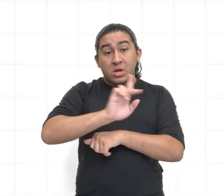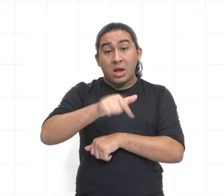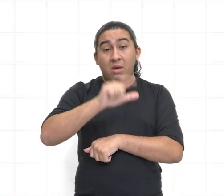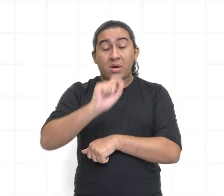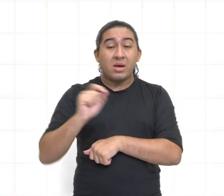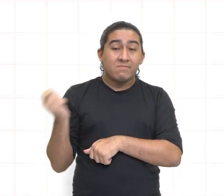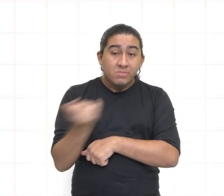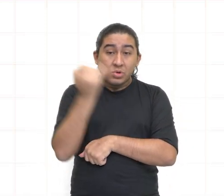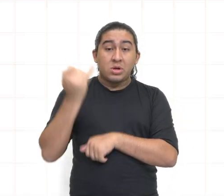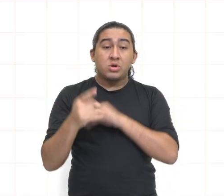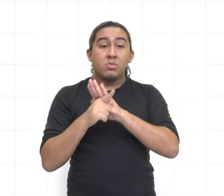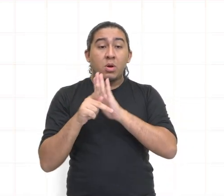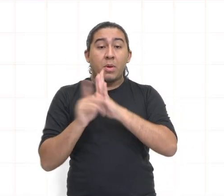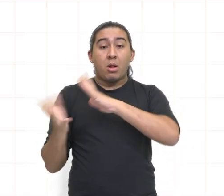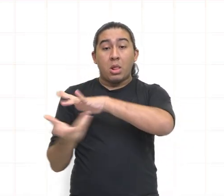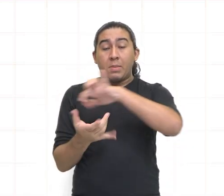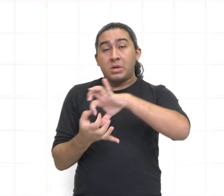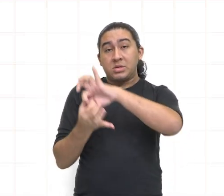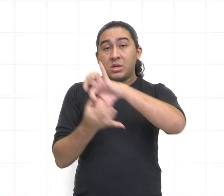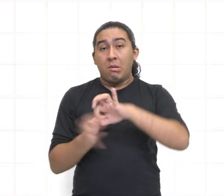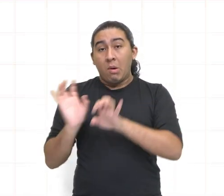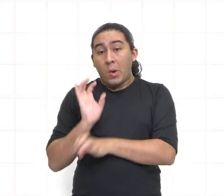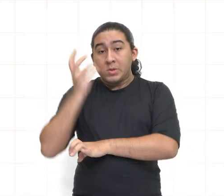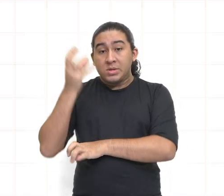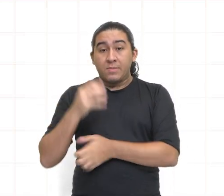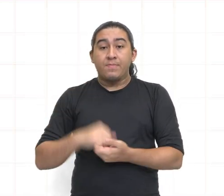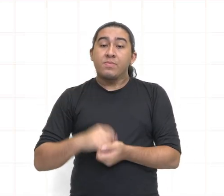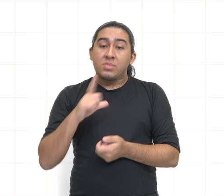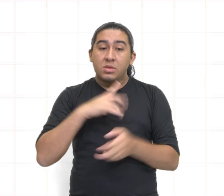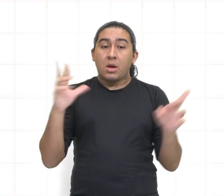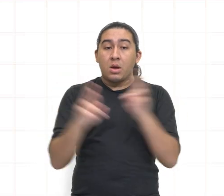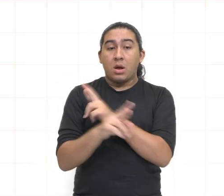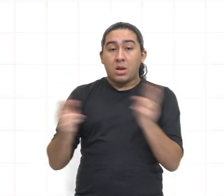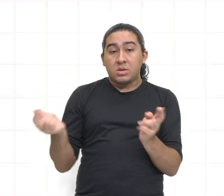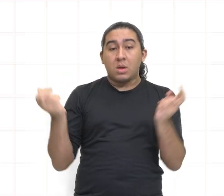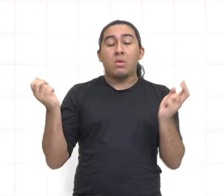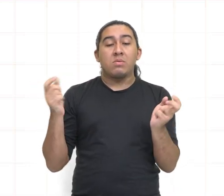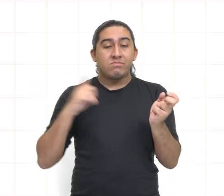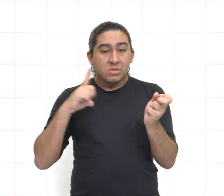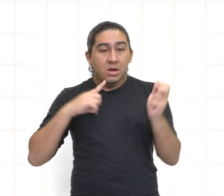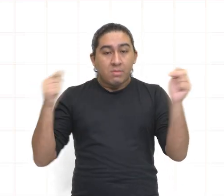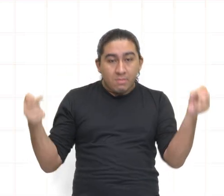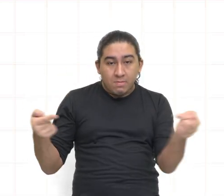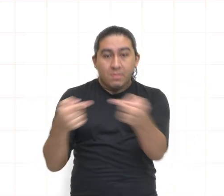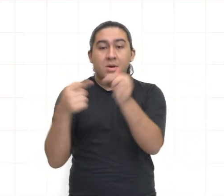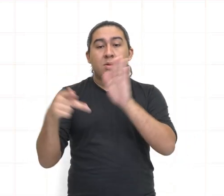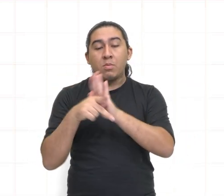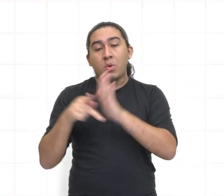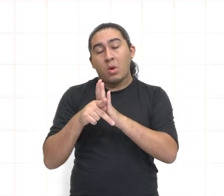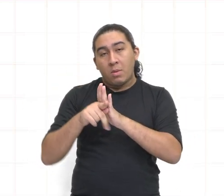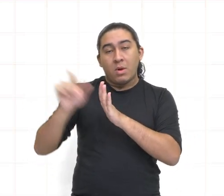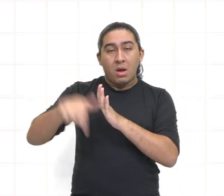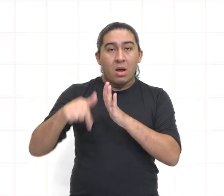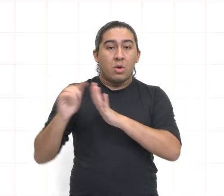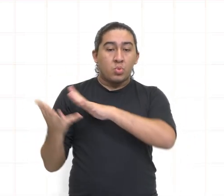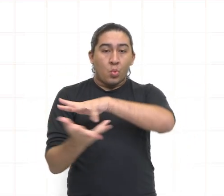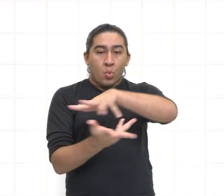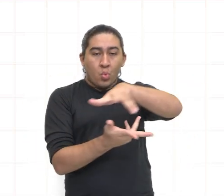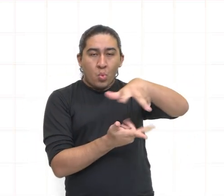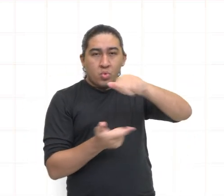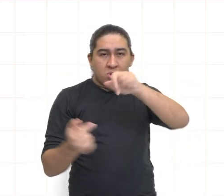para a globalização. Elas permitem a coordenação eficiente de operações globais, facilitam